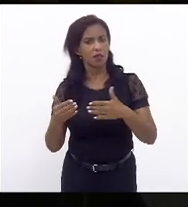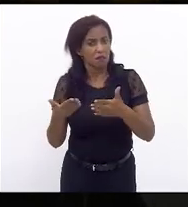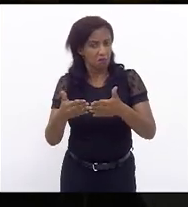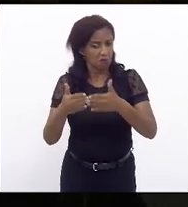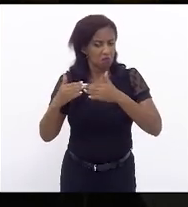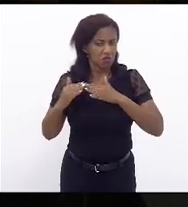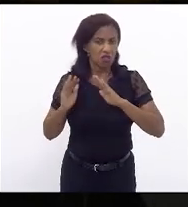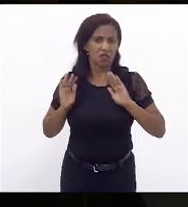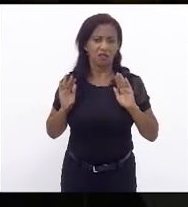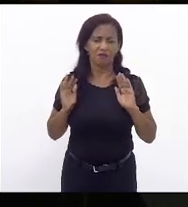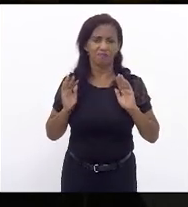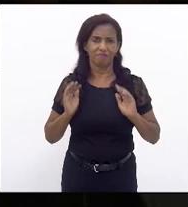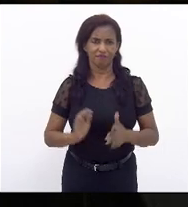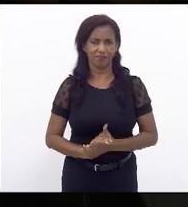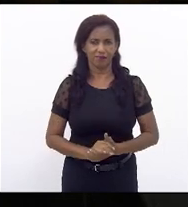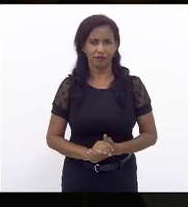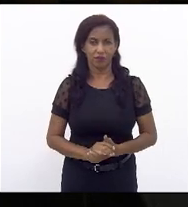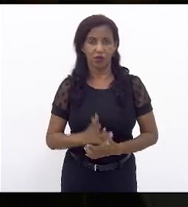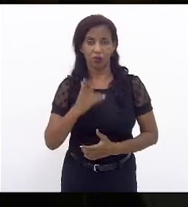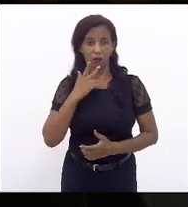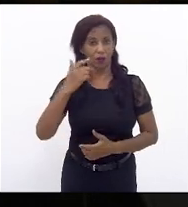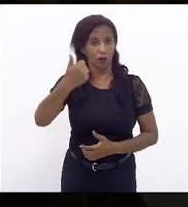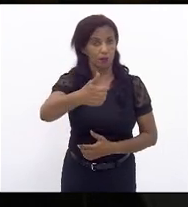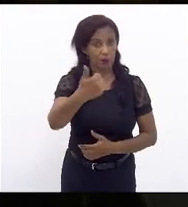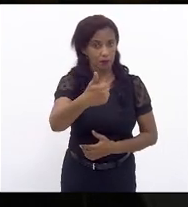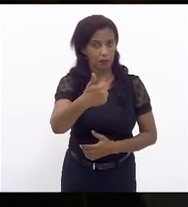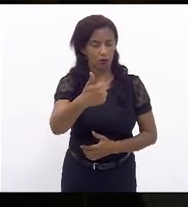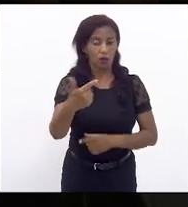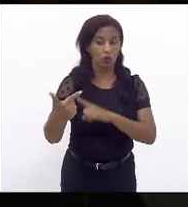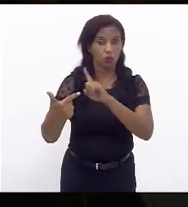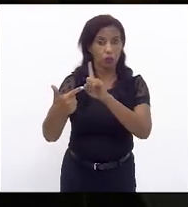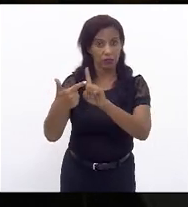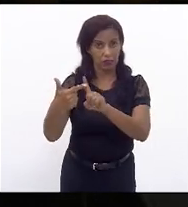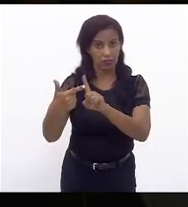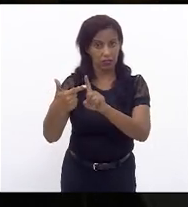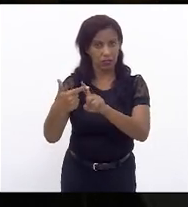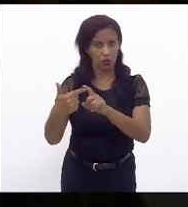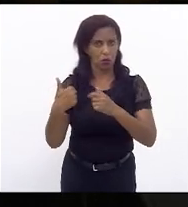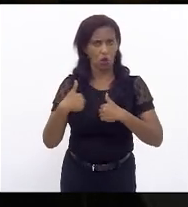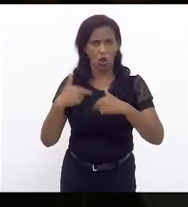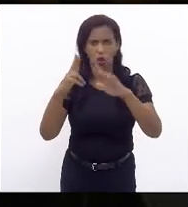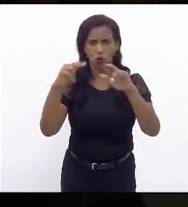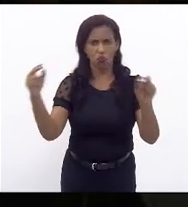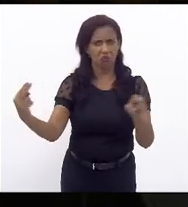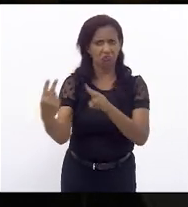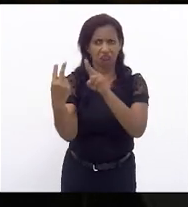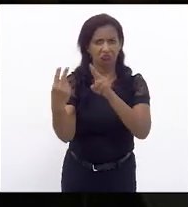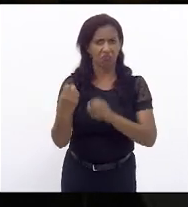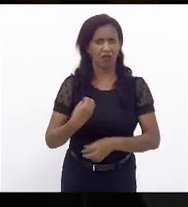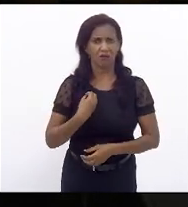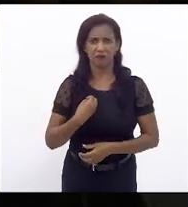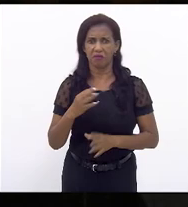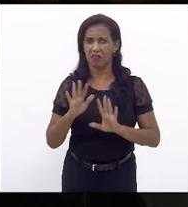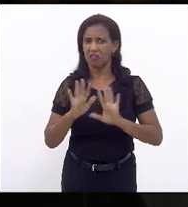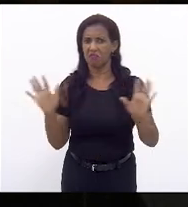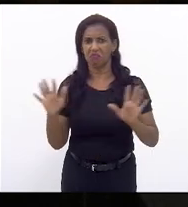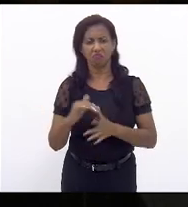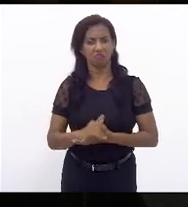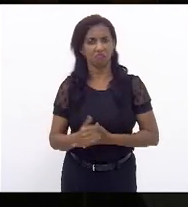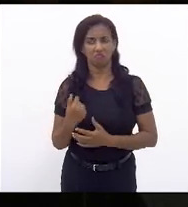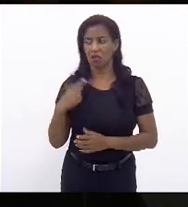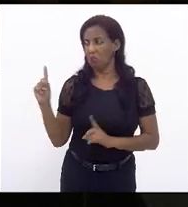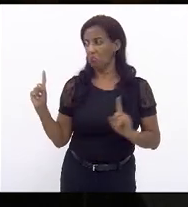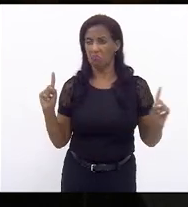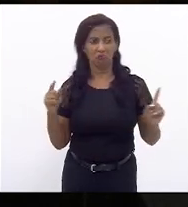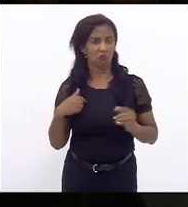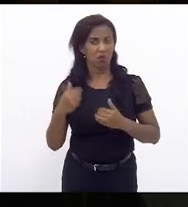absteria. Estou falando primeiro. Este segundo, eu nunca vi na vida. Se tiver aqui no lado, eu